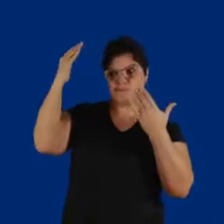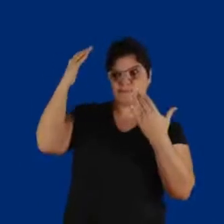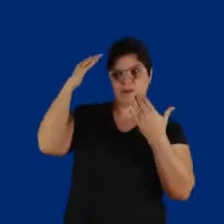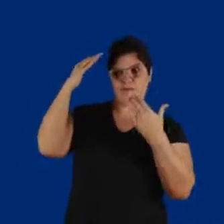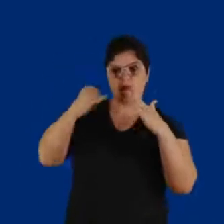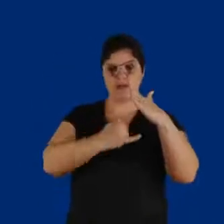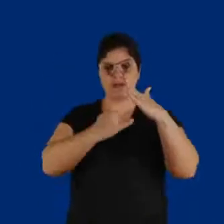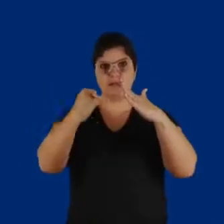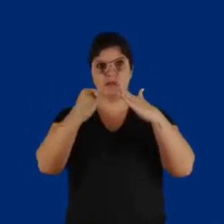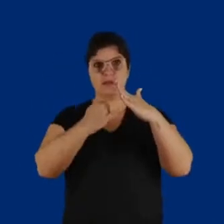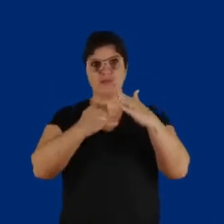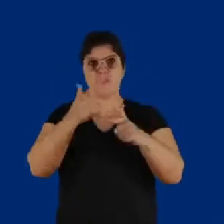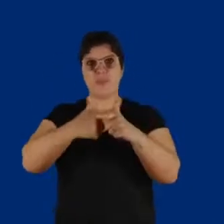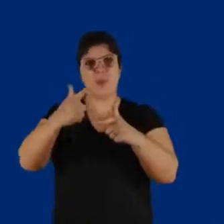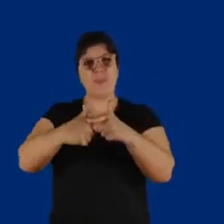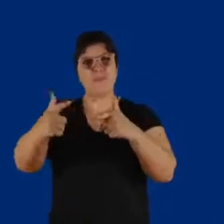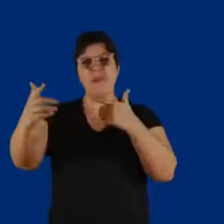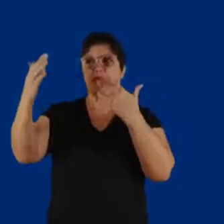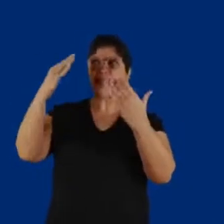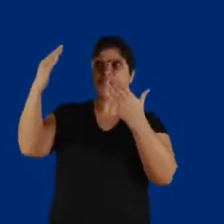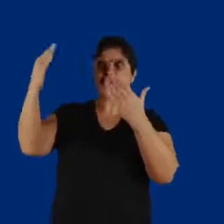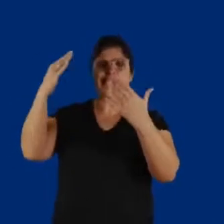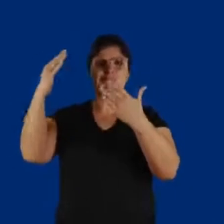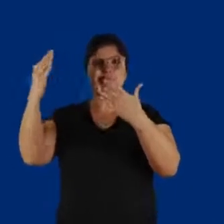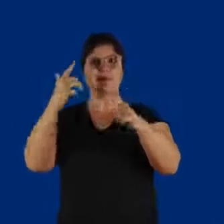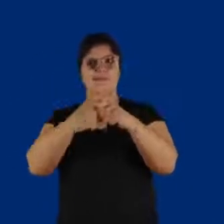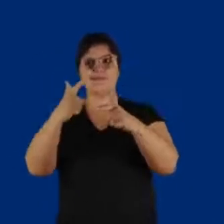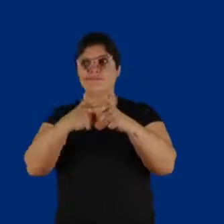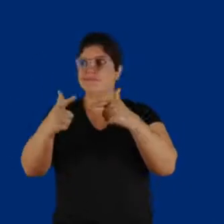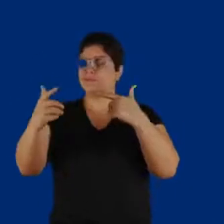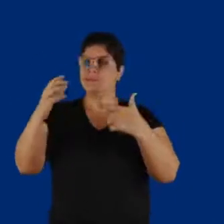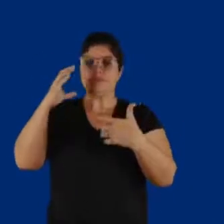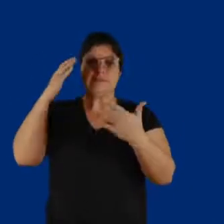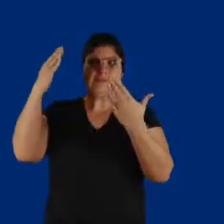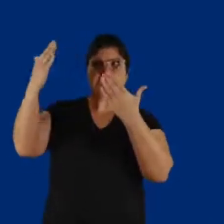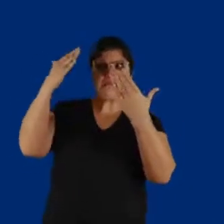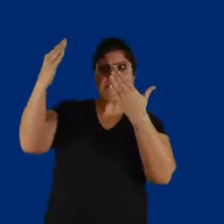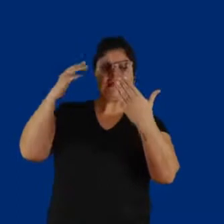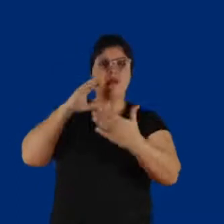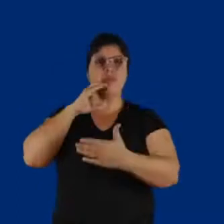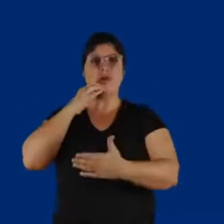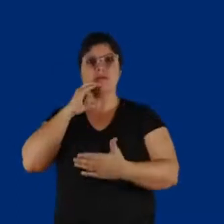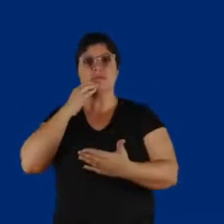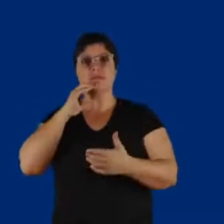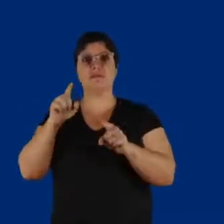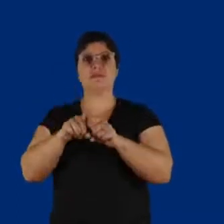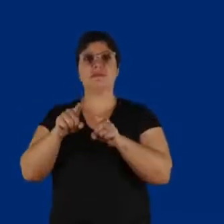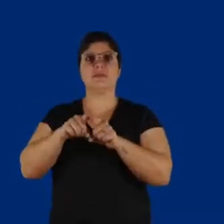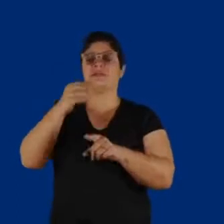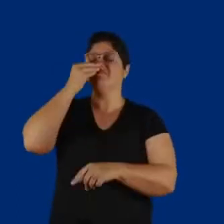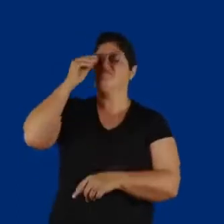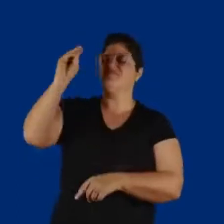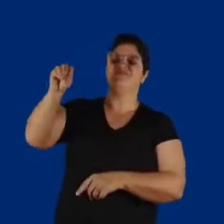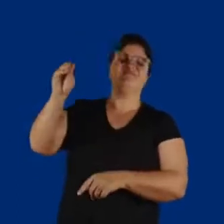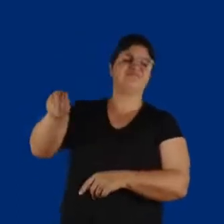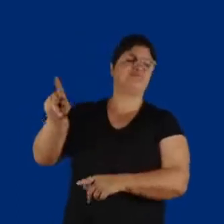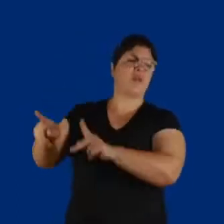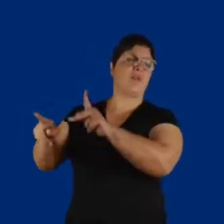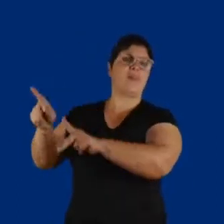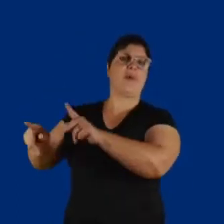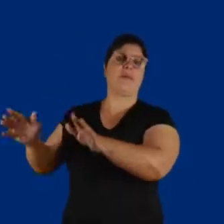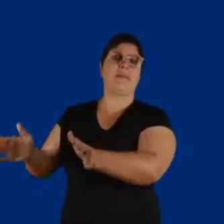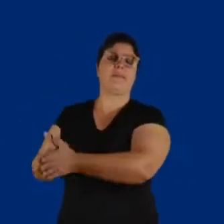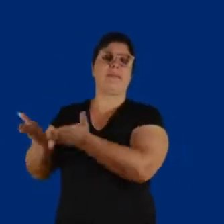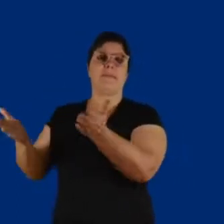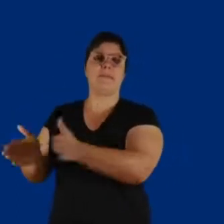instituições, a crise de confiança nas instituições, a crise de confiança na ciência e a negligência com as populações empobrecidas,